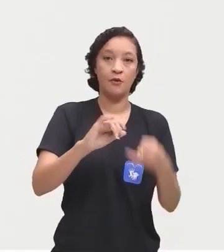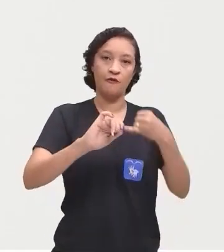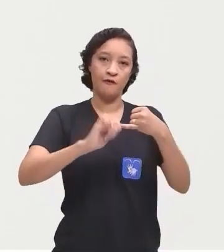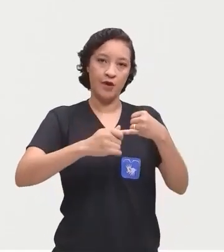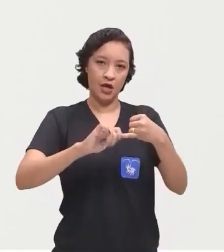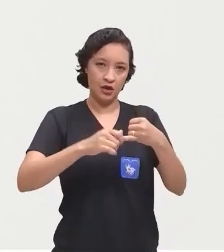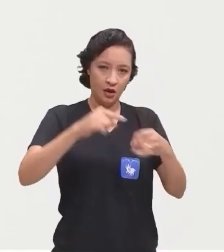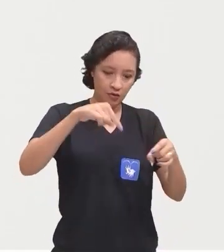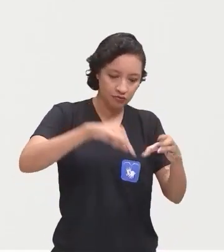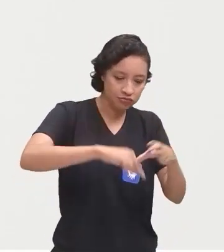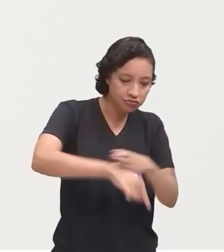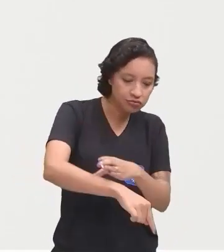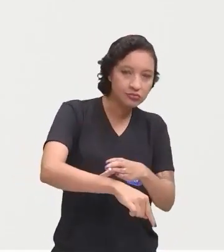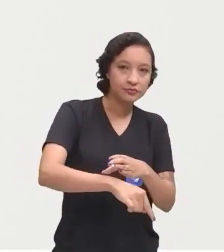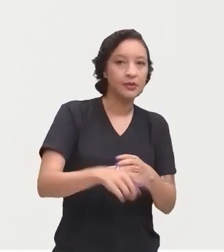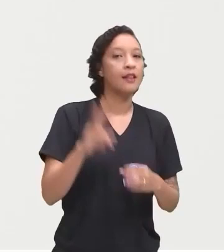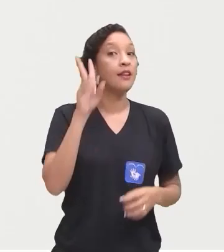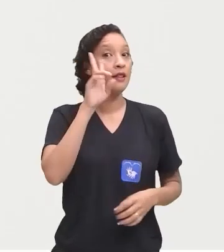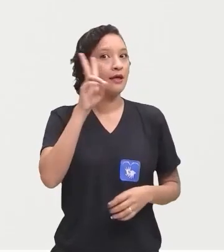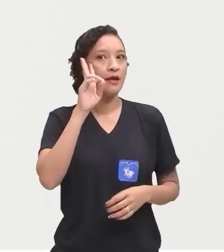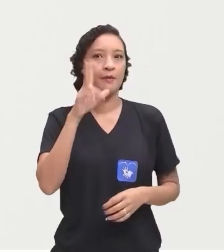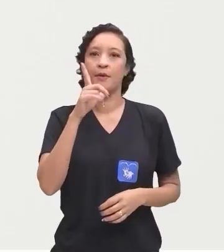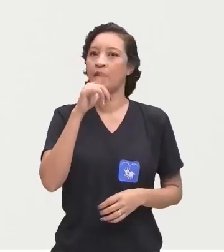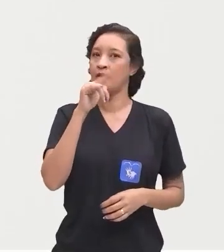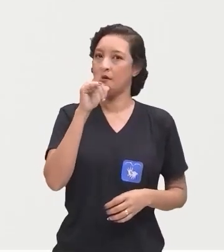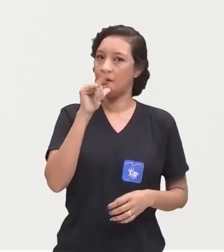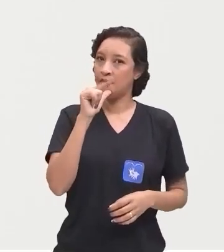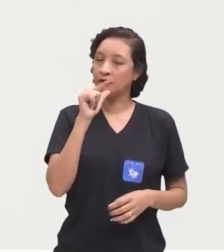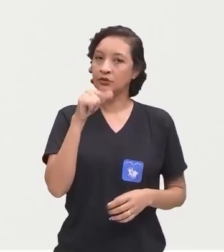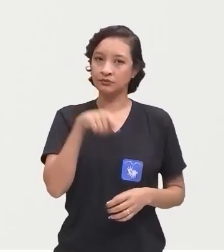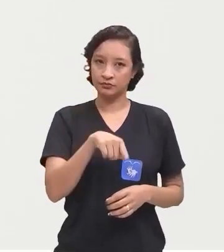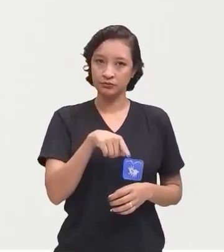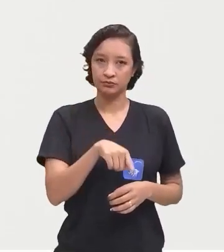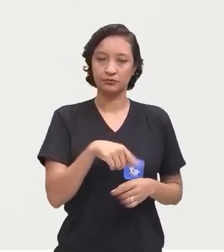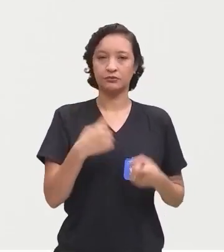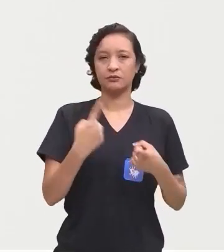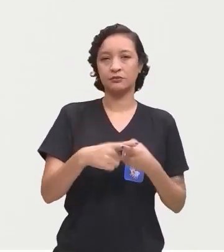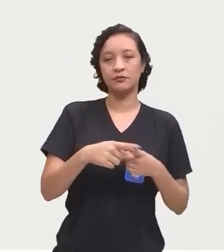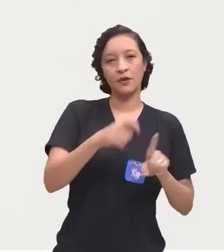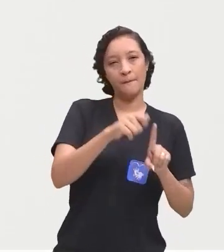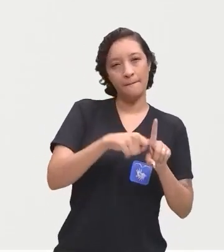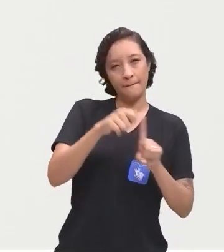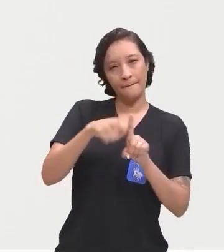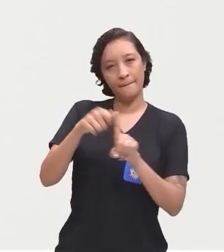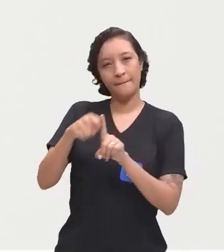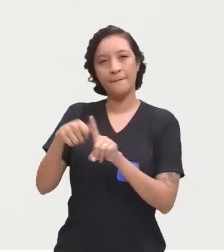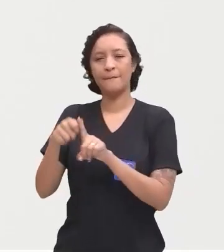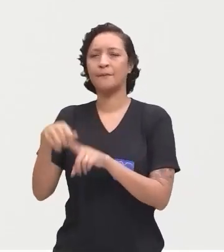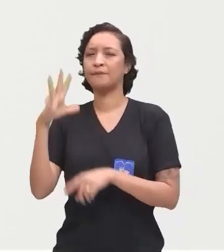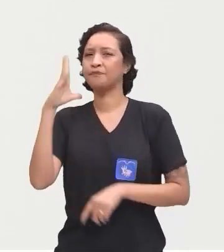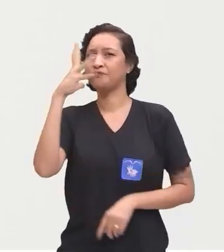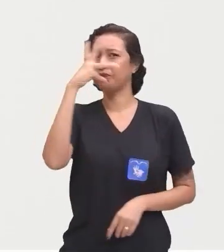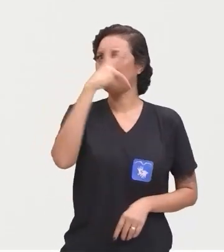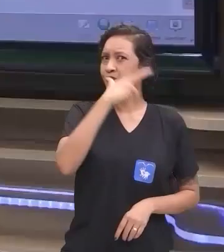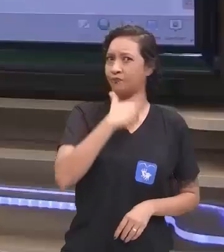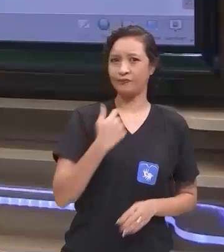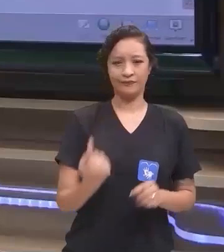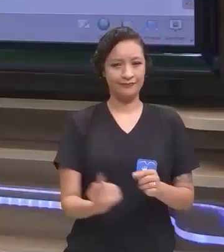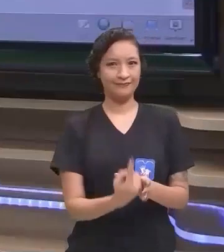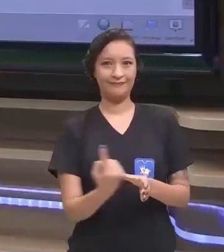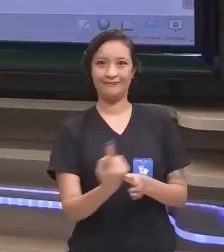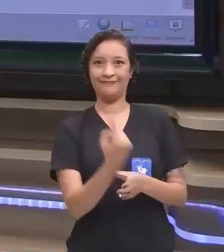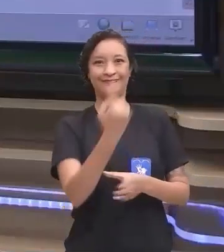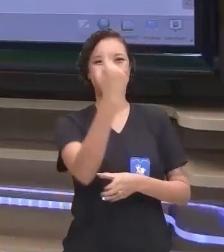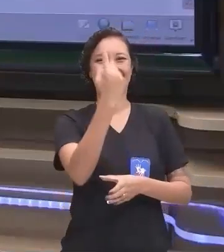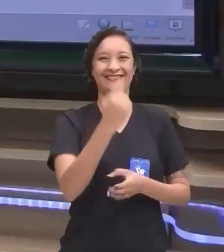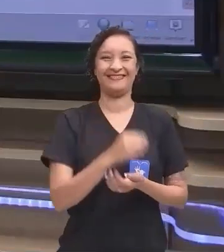feijãozinho. Lembre-se de regar bem, né? Porque depois de alguns meses ele vai estar lindo e bem grandão. E